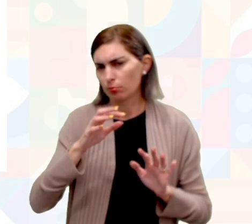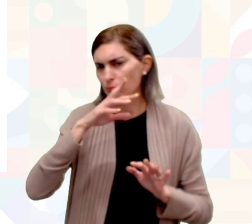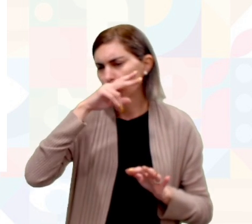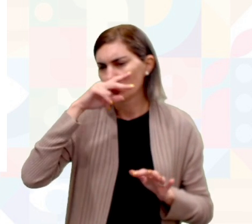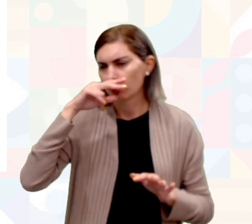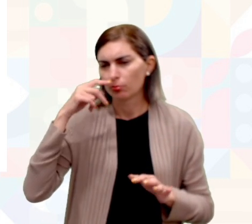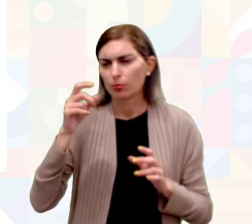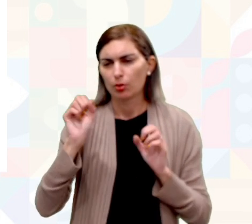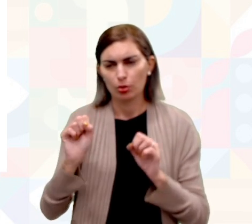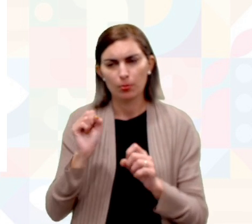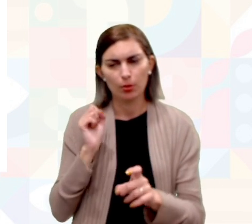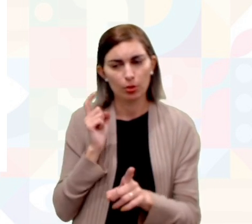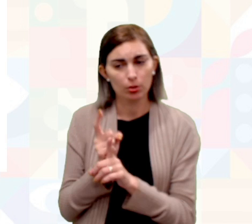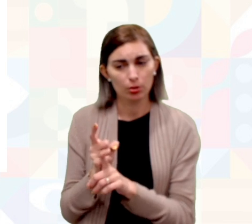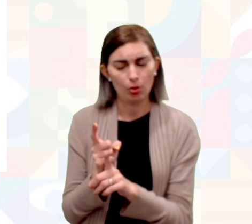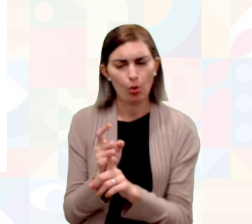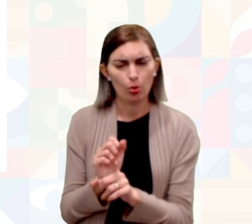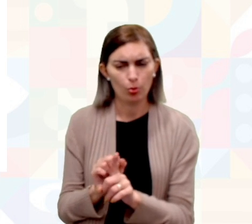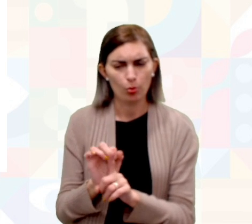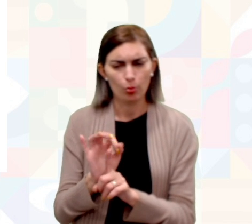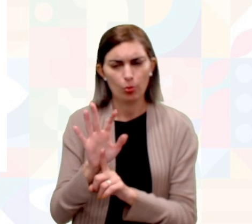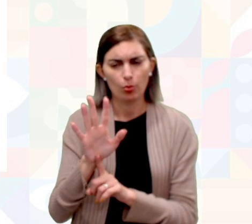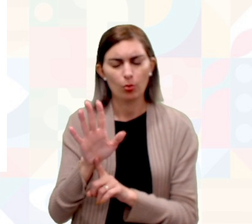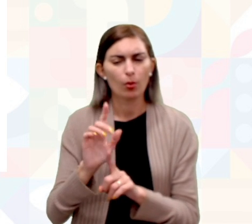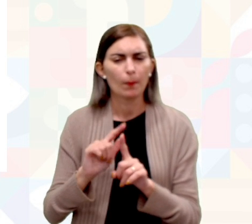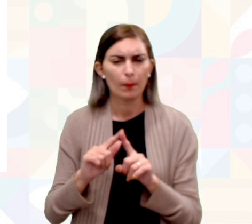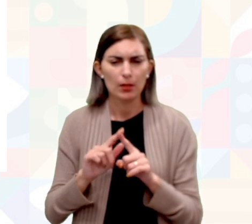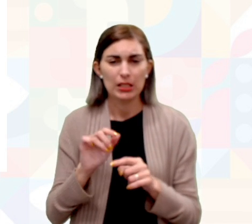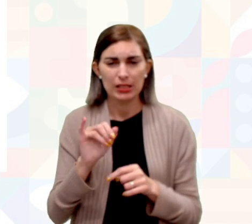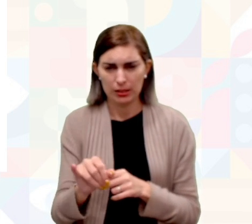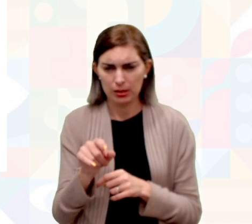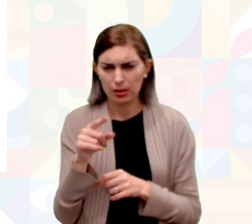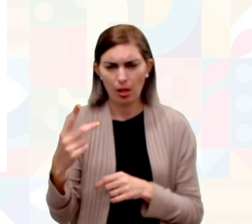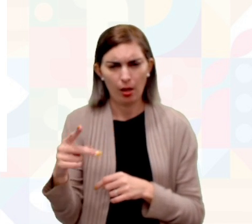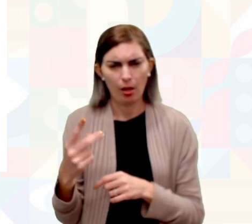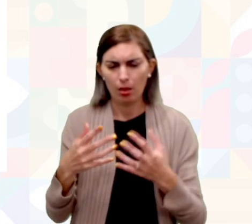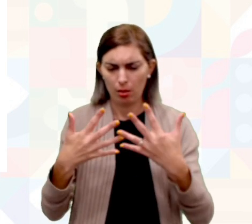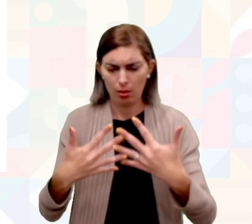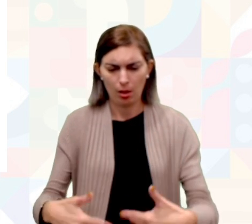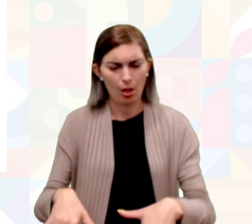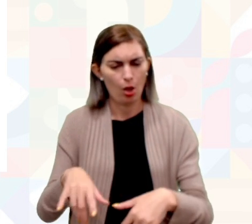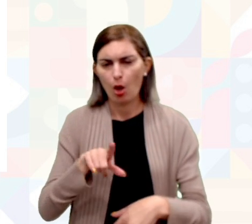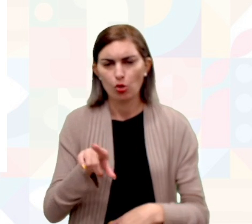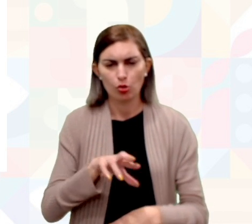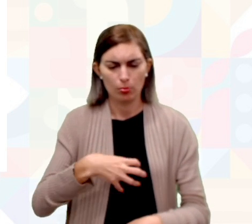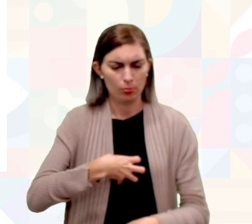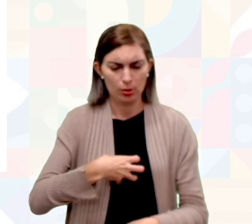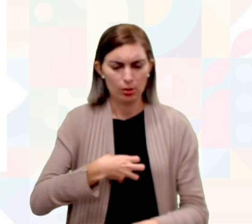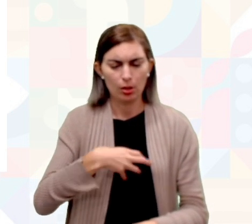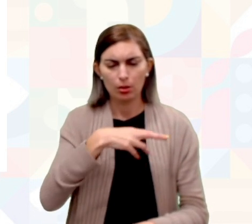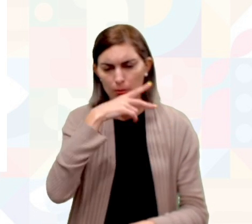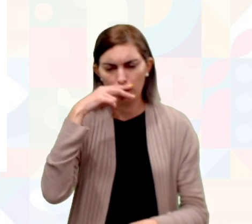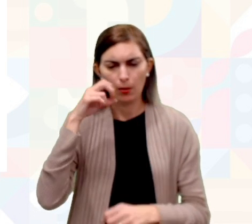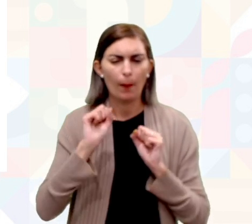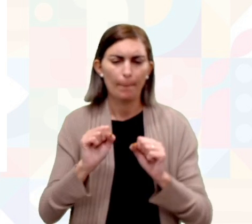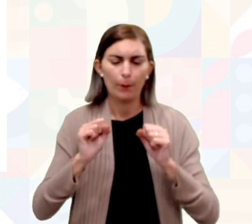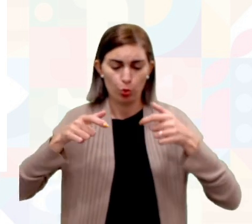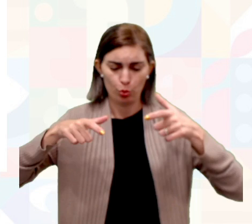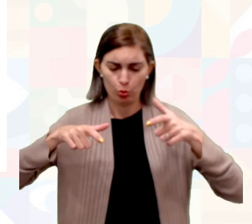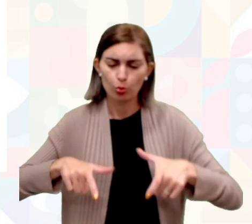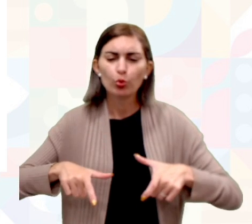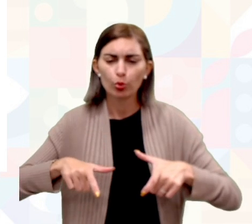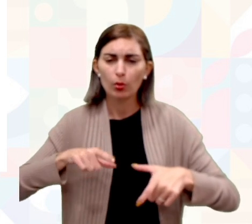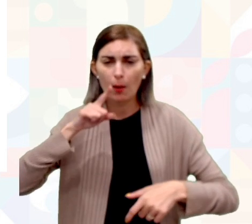gente possa identificar quando há vazamento. Então, se fosse por ele naturalmente, a gente não sentiria odor. Então, a gente podia estar no ambiente